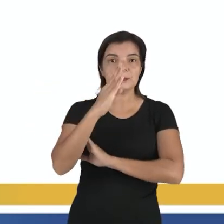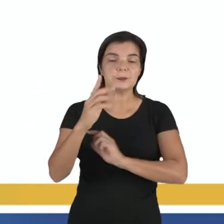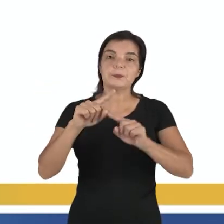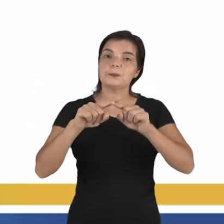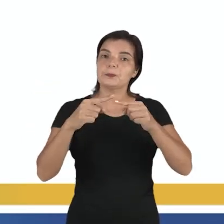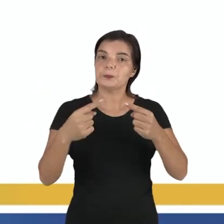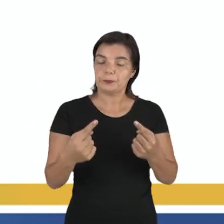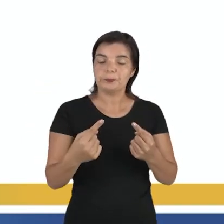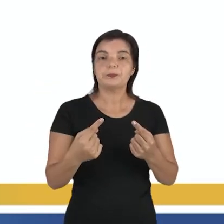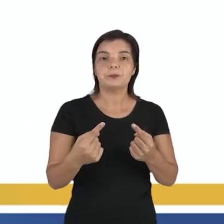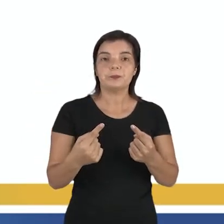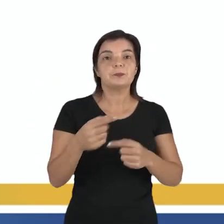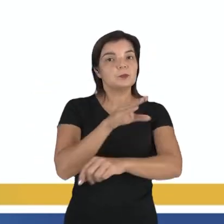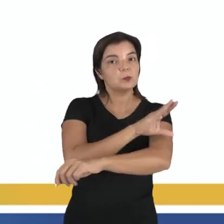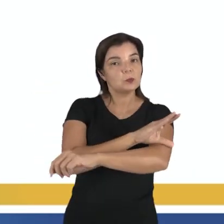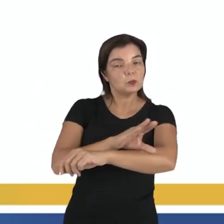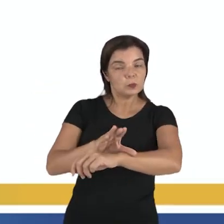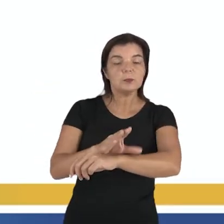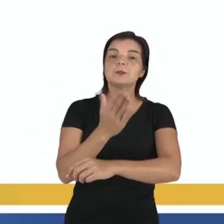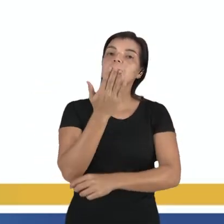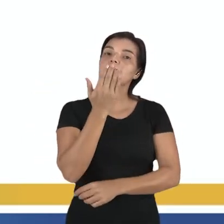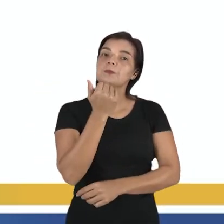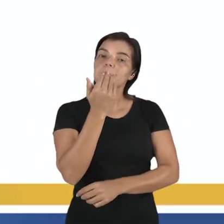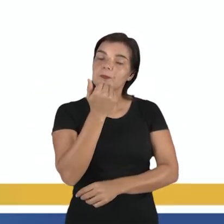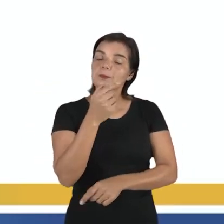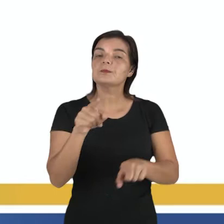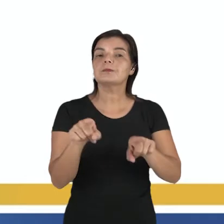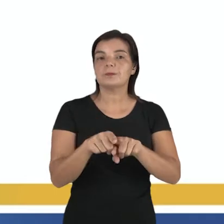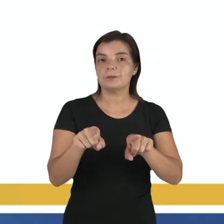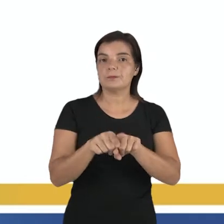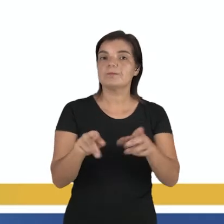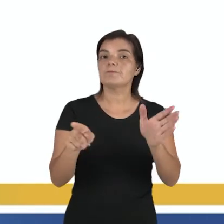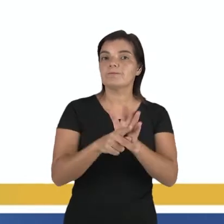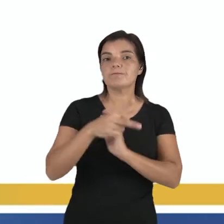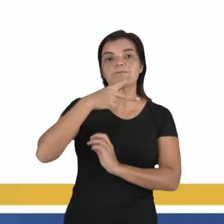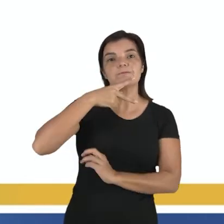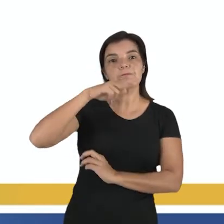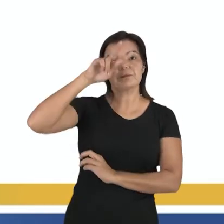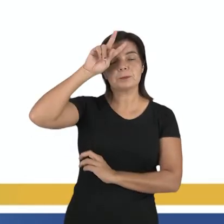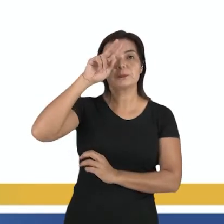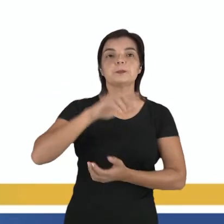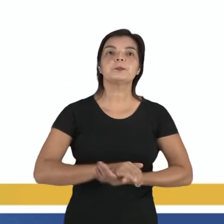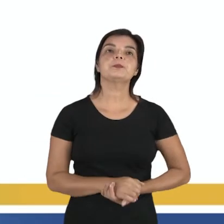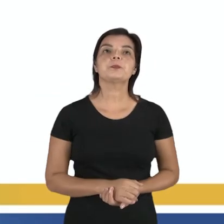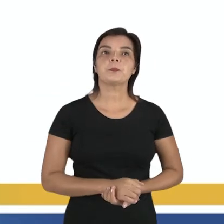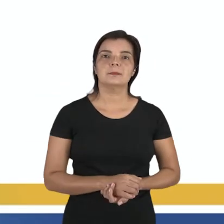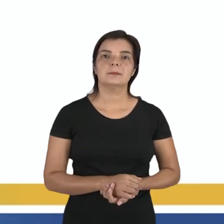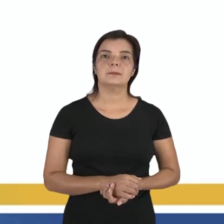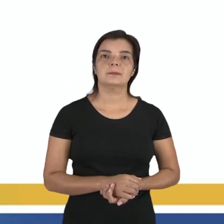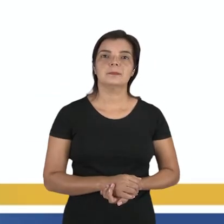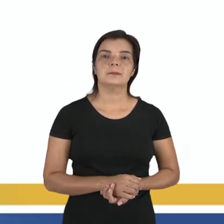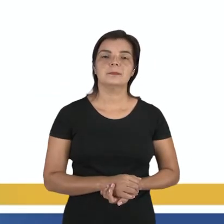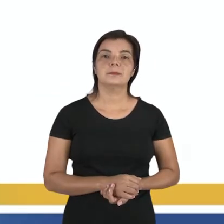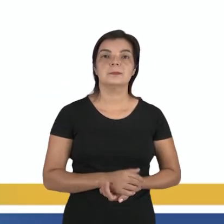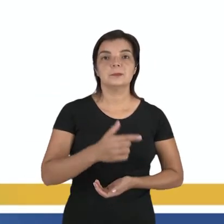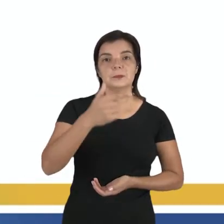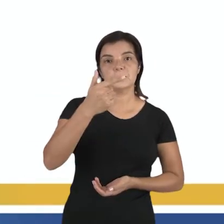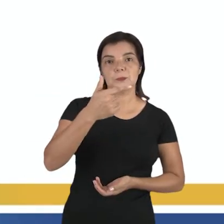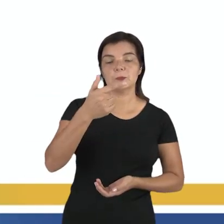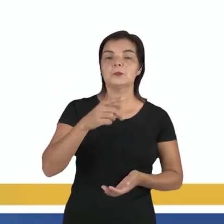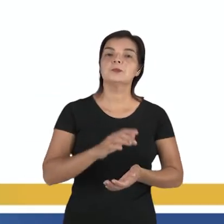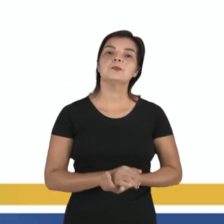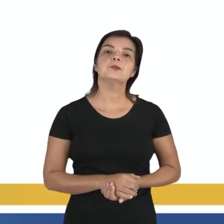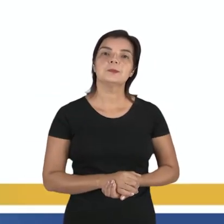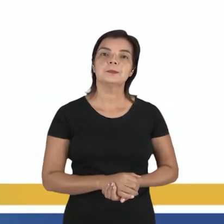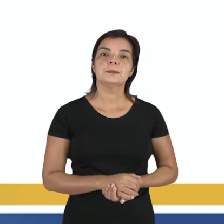D. Baixaria. E o E. Ceviche. Bom, todas essas coisas, professora, mas tudo isso eu vejo aqui dentro do